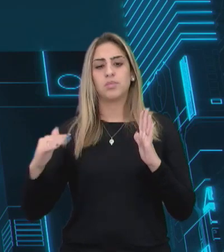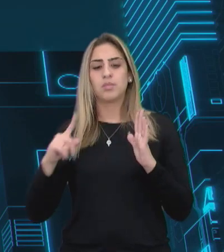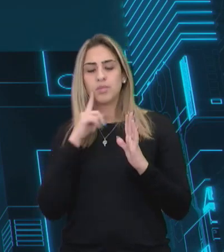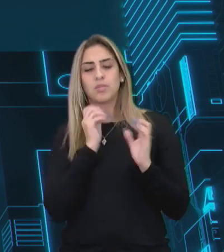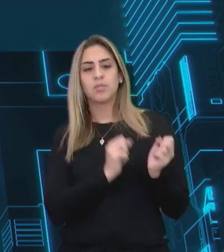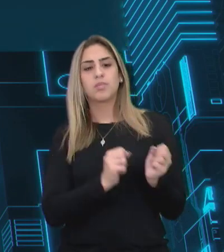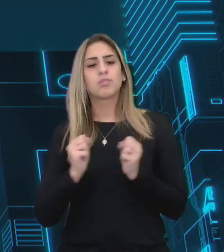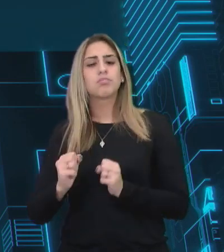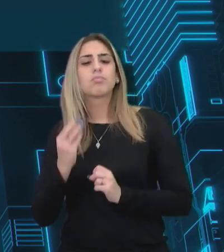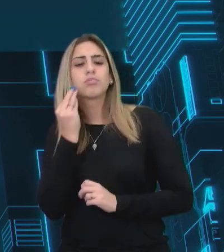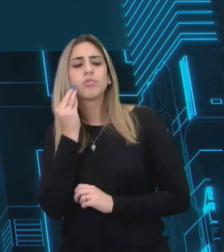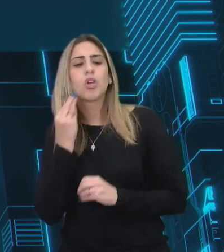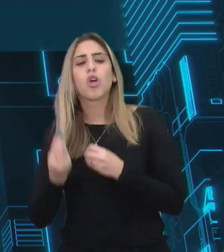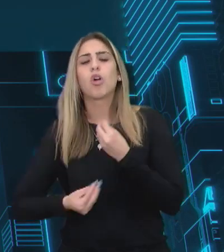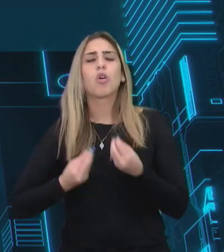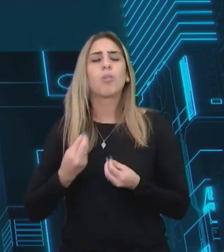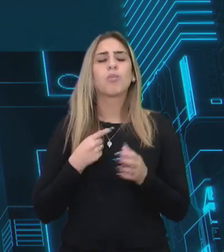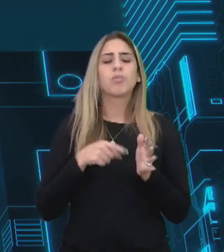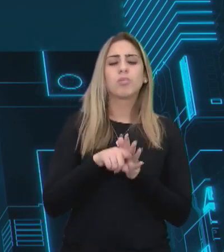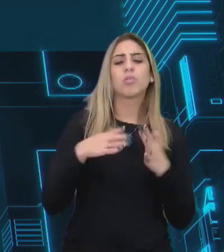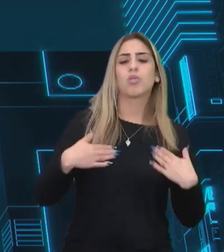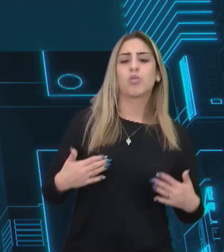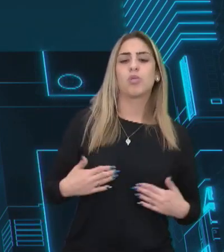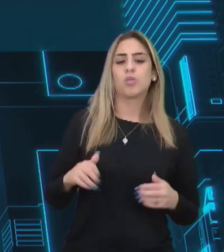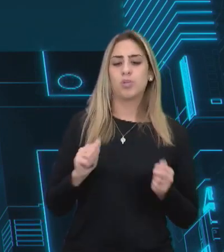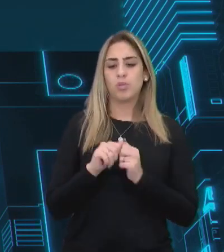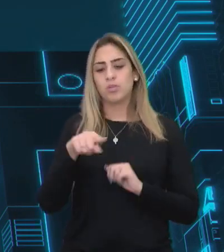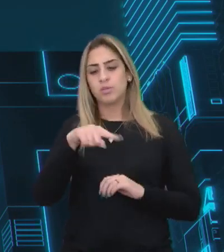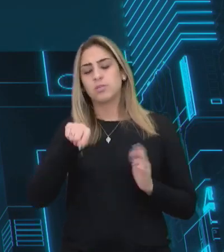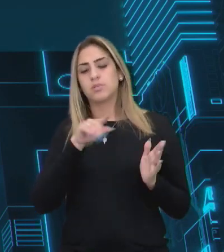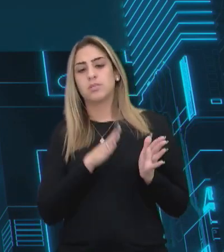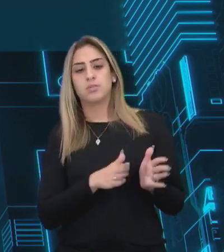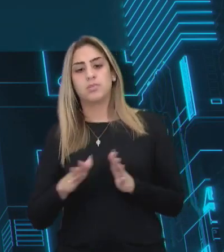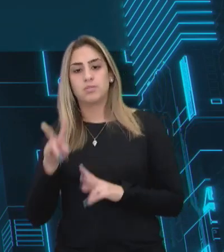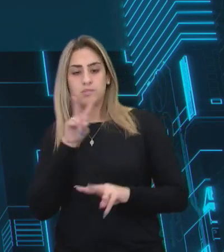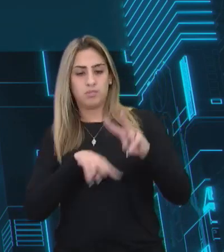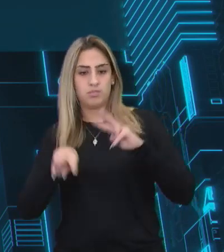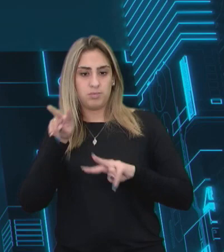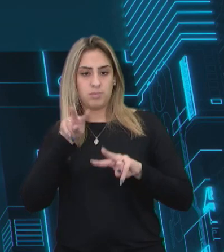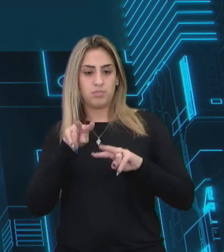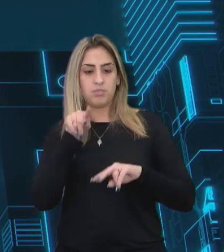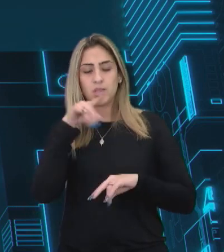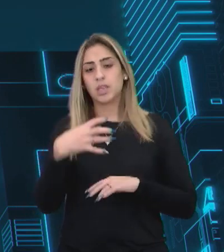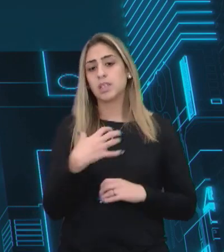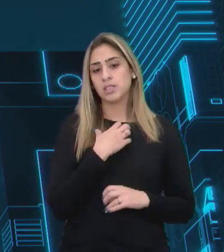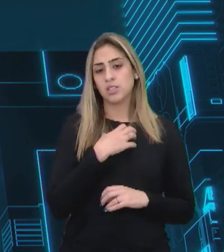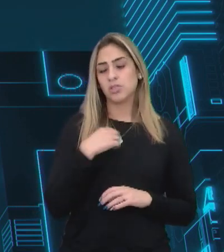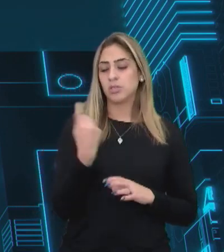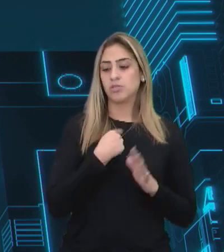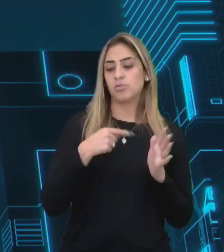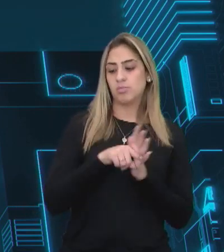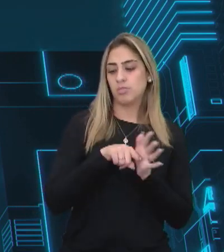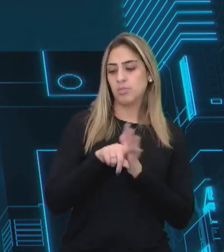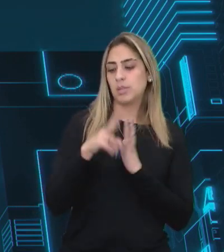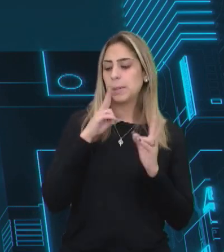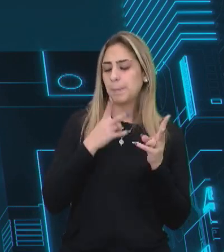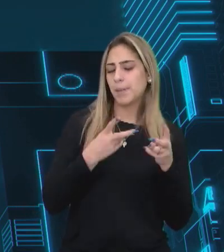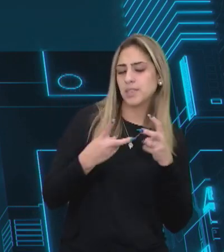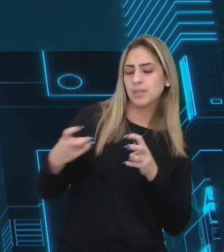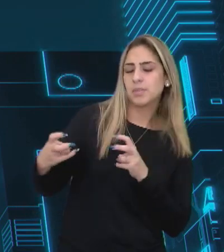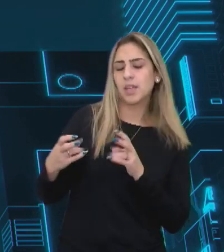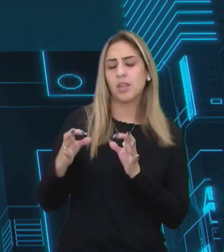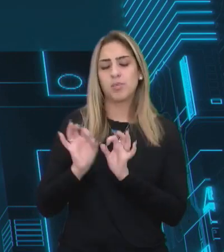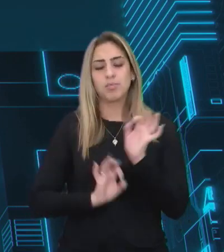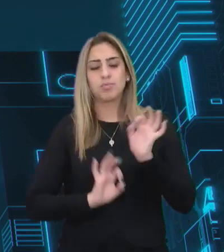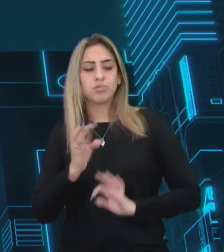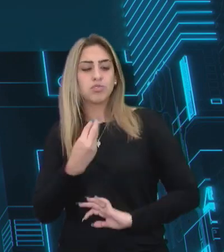possibilidade de explorar a estética do corpo com essas produções audiovisuais. Então é dessa forma que a gente vai explorando, percebendo os projetos de